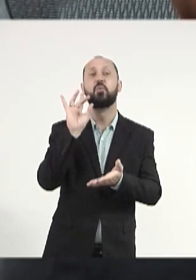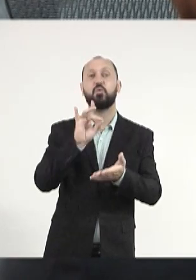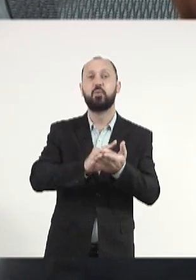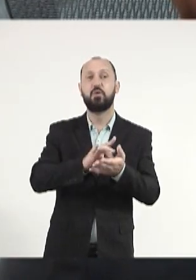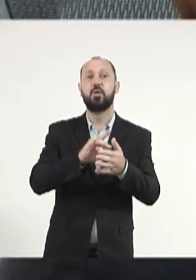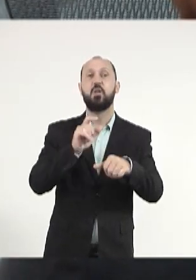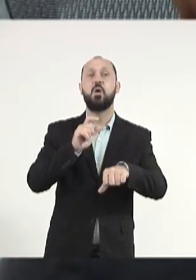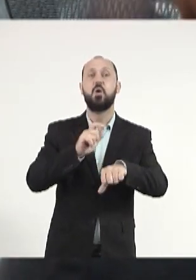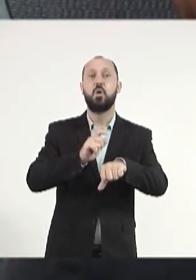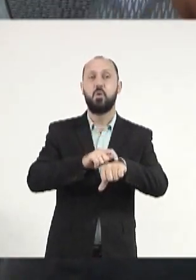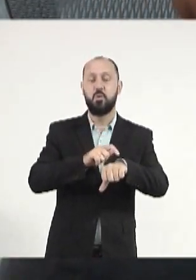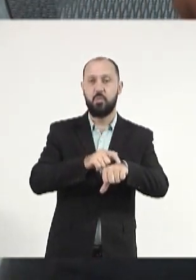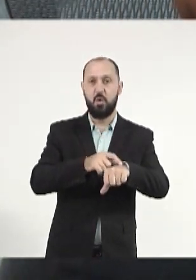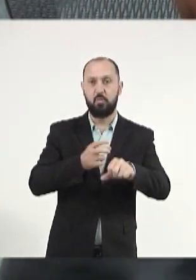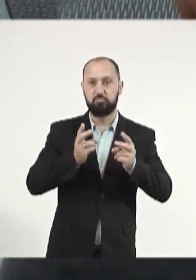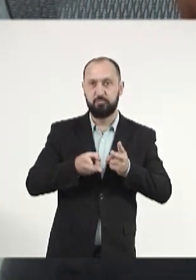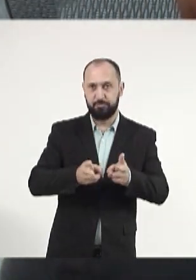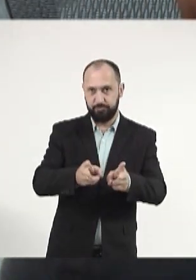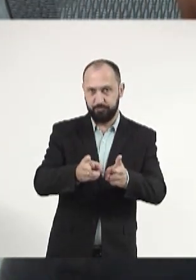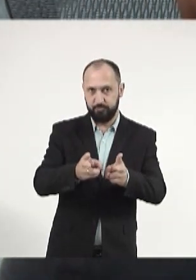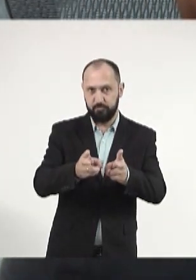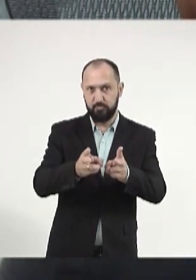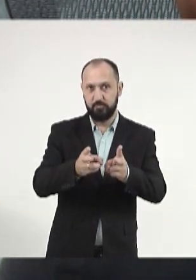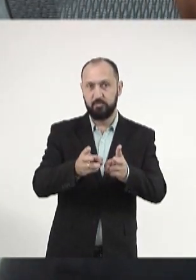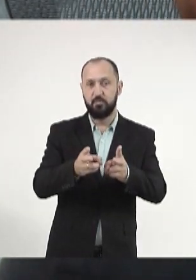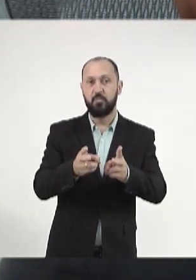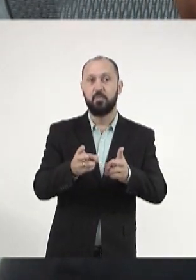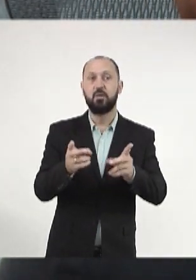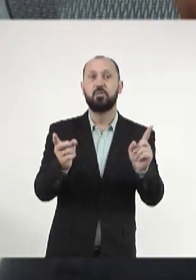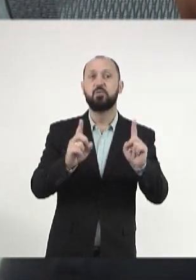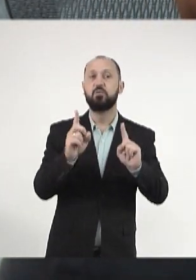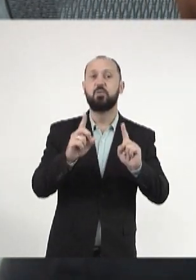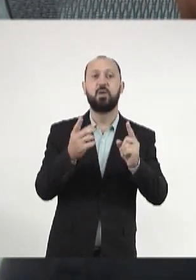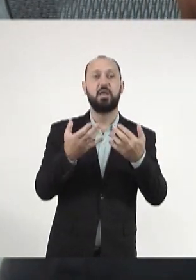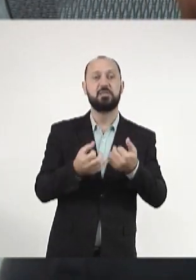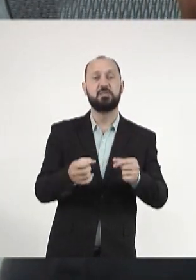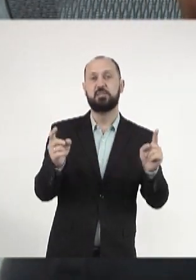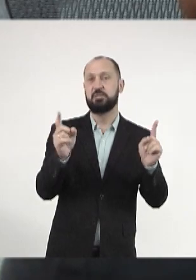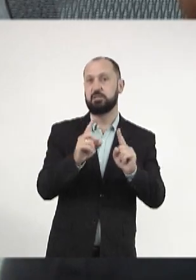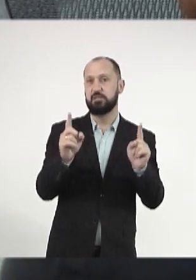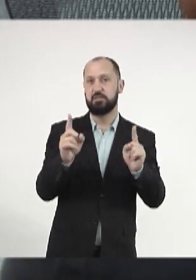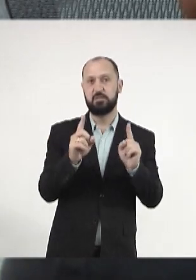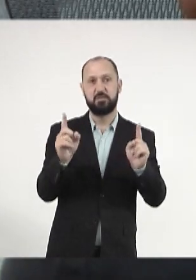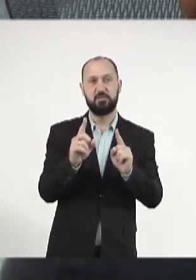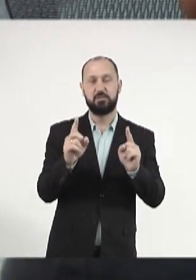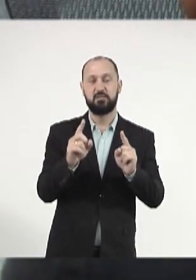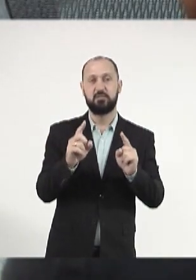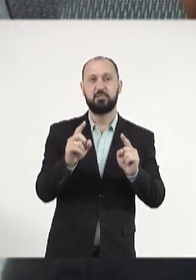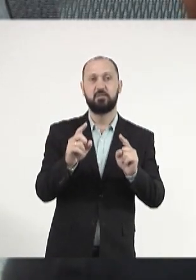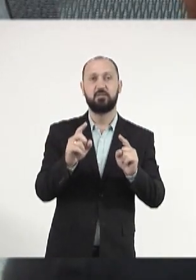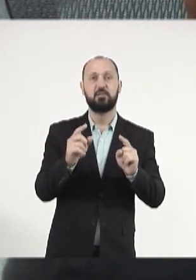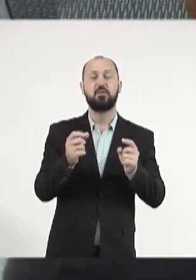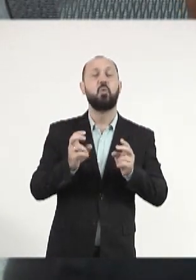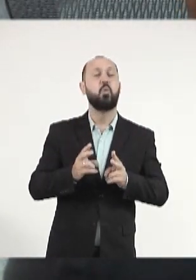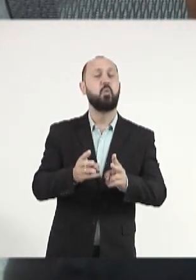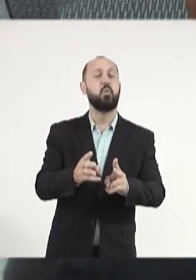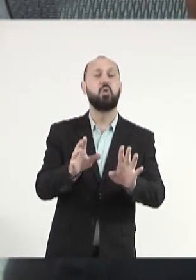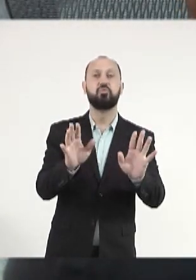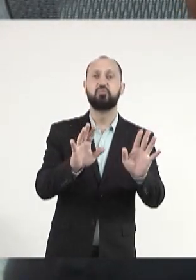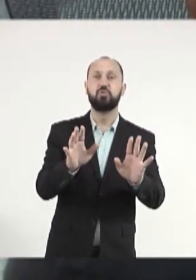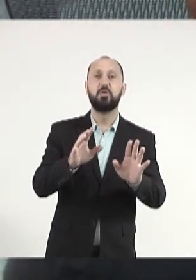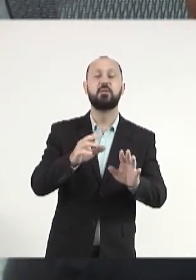Definitivamente, a situação que persiste não é conveniente, não deve ser assim e,